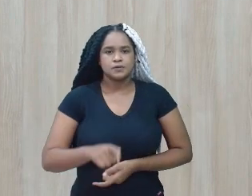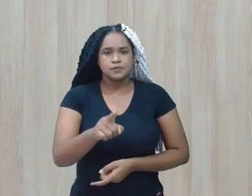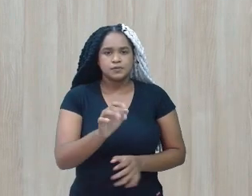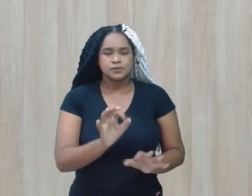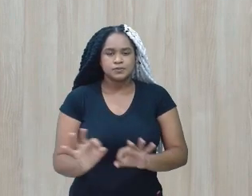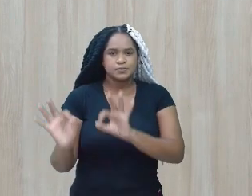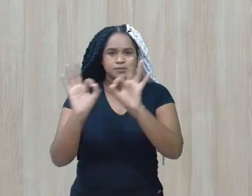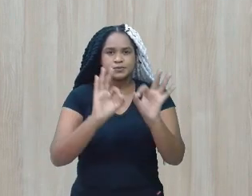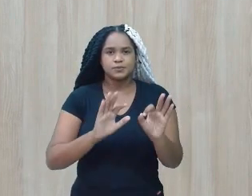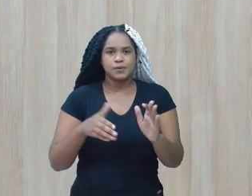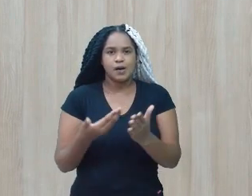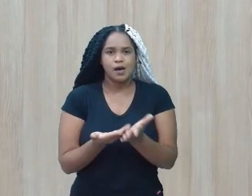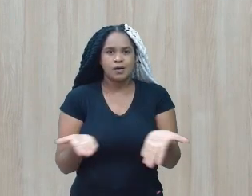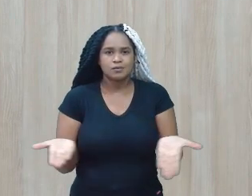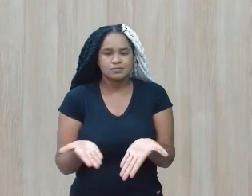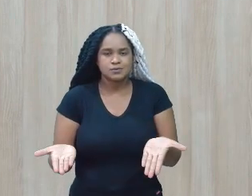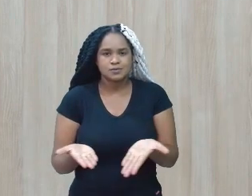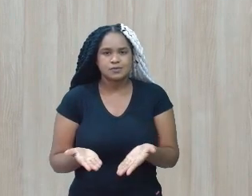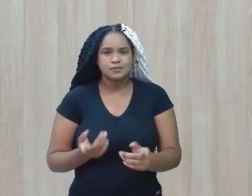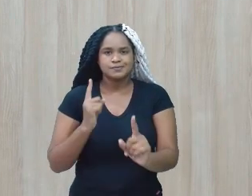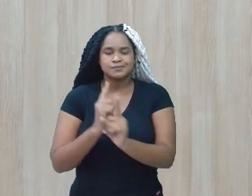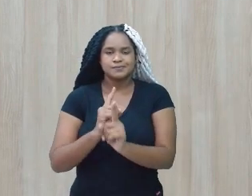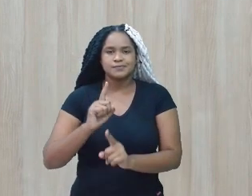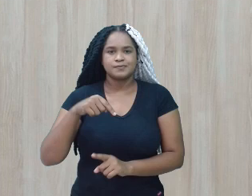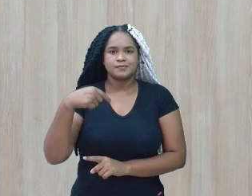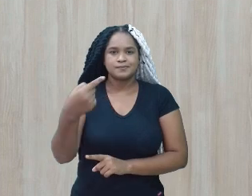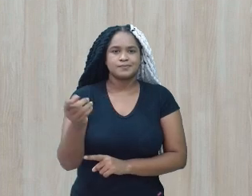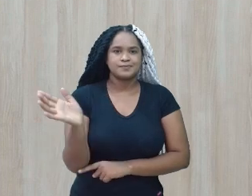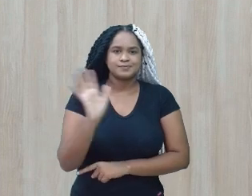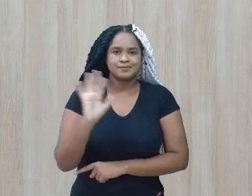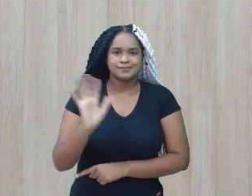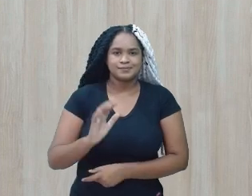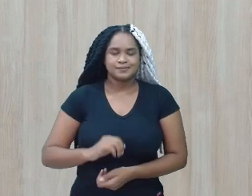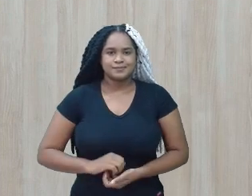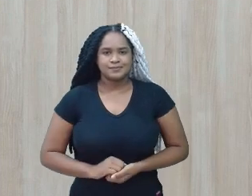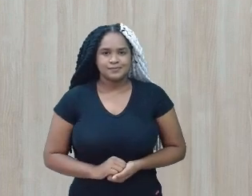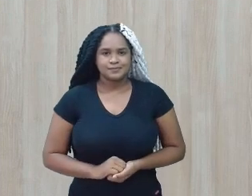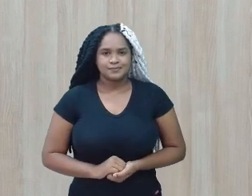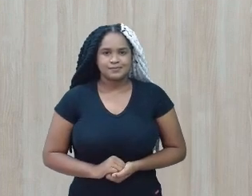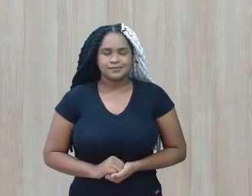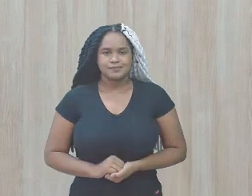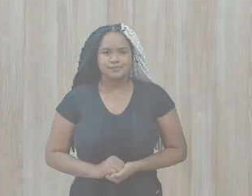por você que esteve até aqui e até o nosso próximo encontro. Tchau!